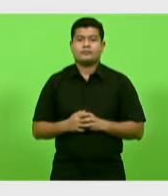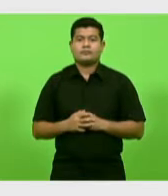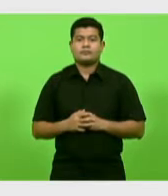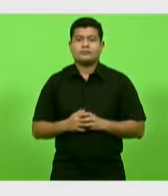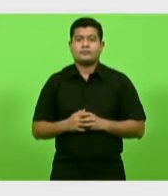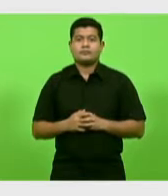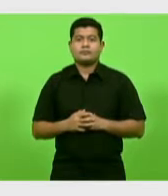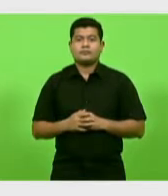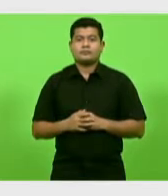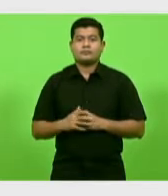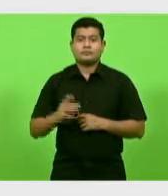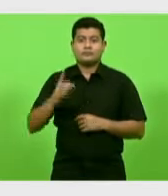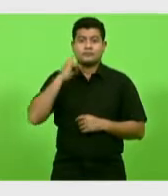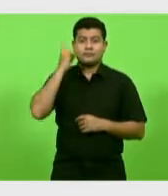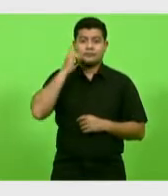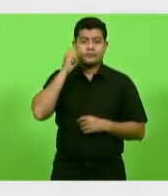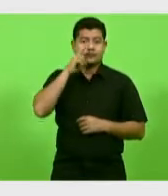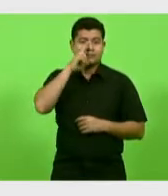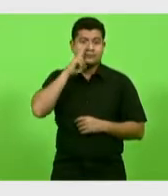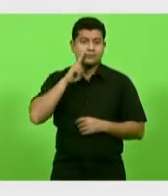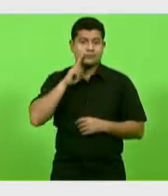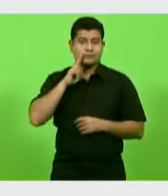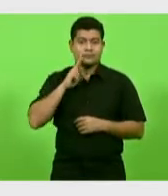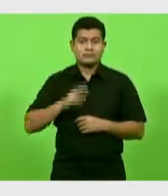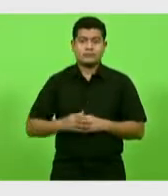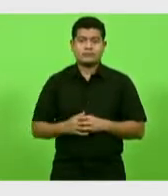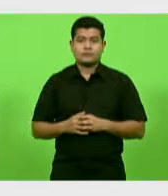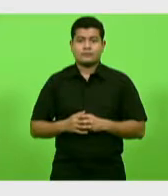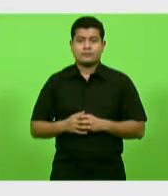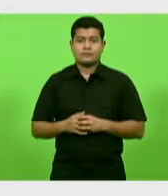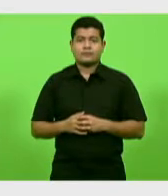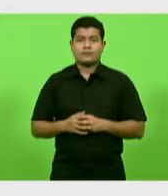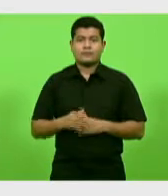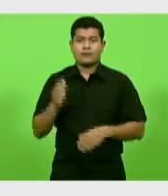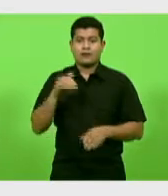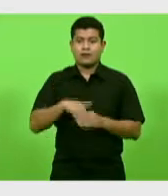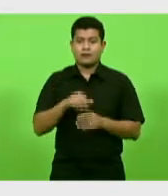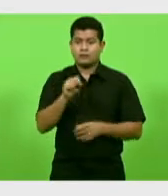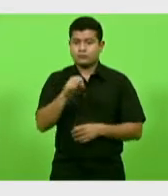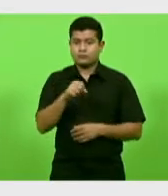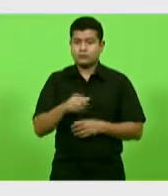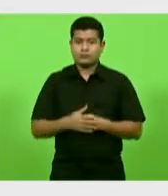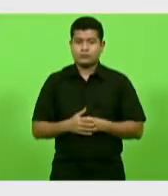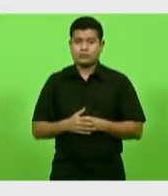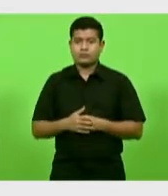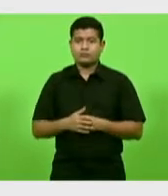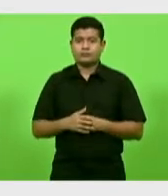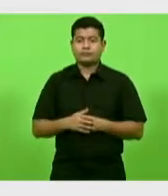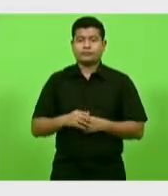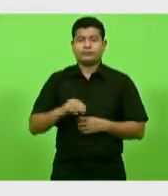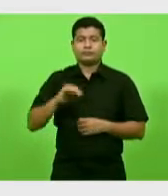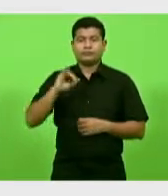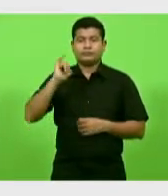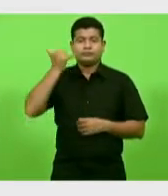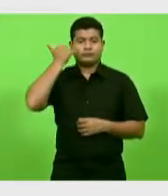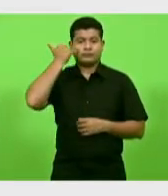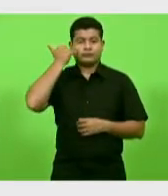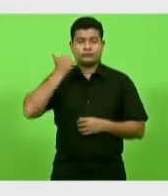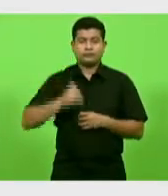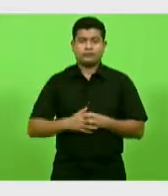Como vota deputado Ivan Nats? Voto sim, senhor presidente. Como vota deputado Gessé Lopes?